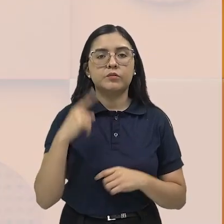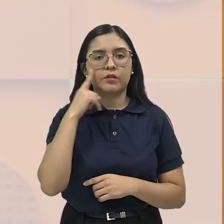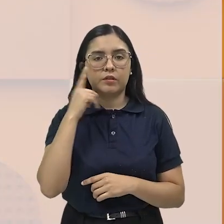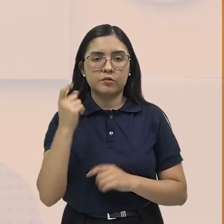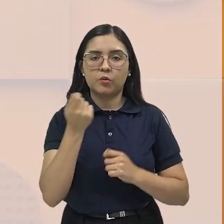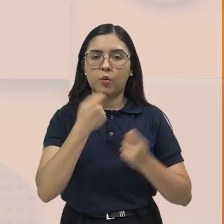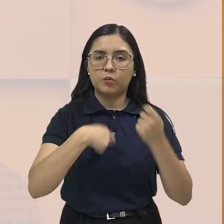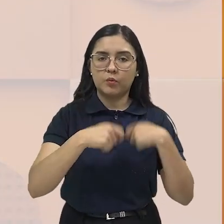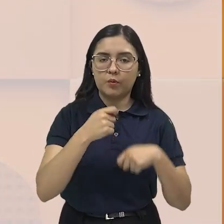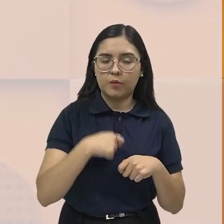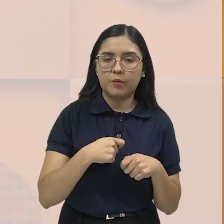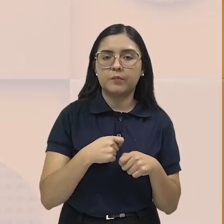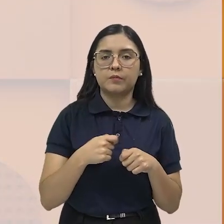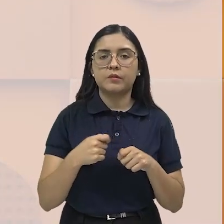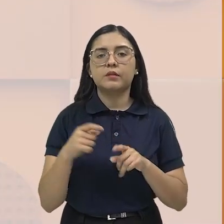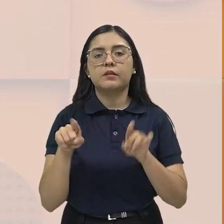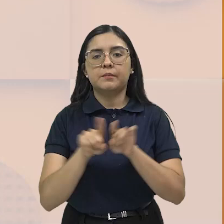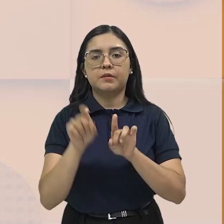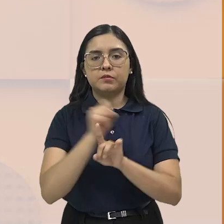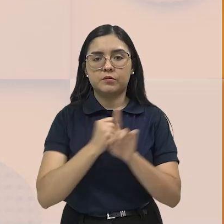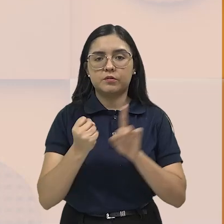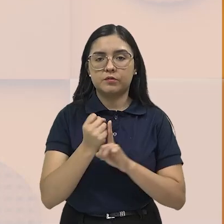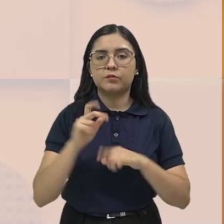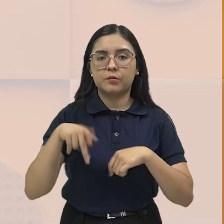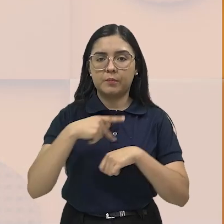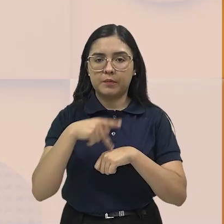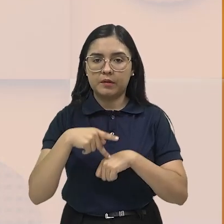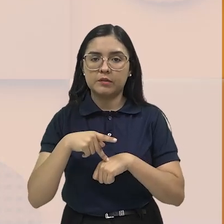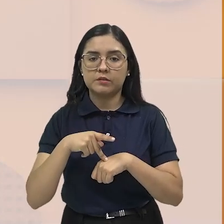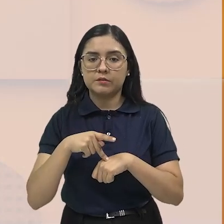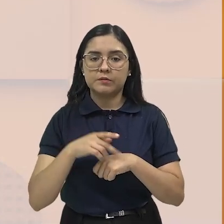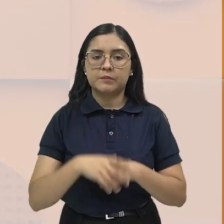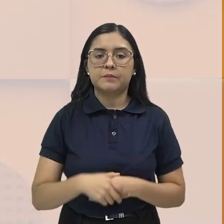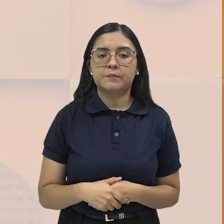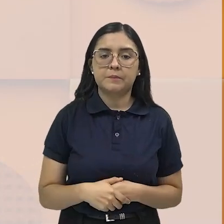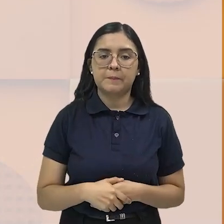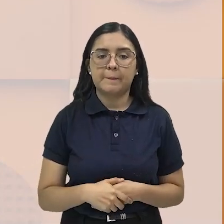e sociais dos demais países da América